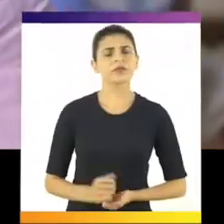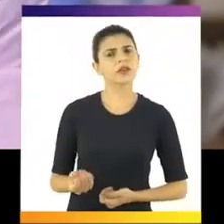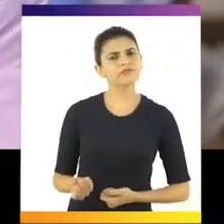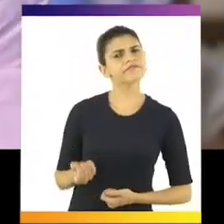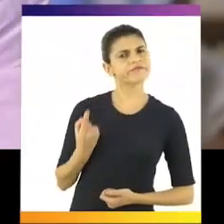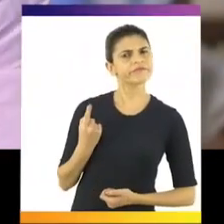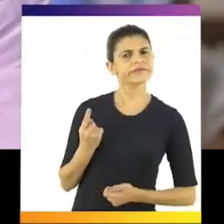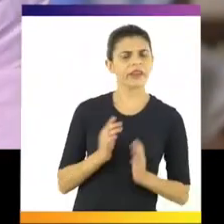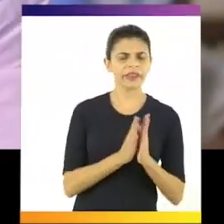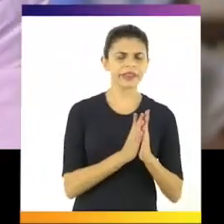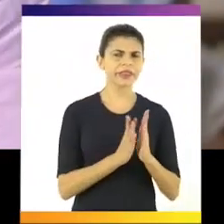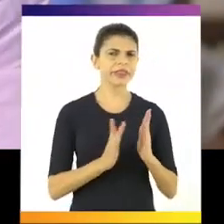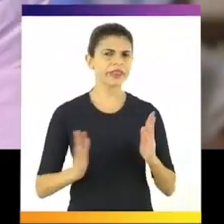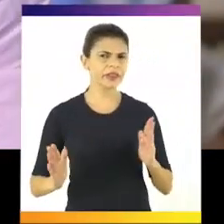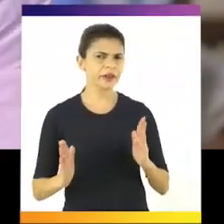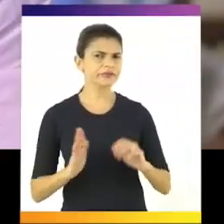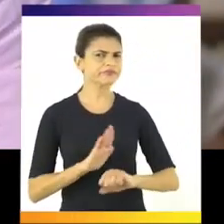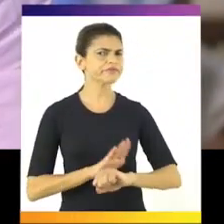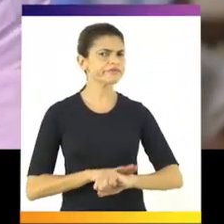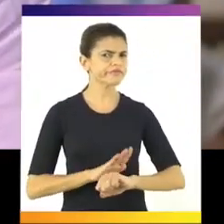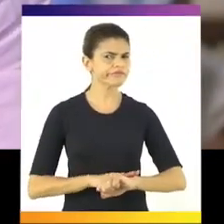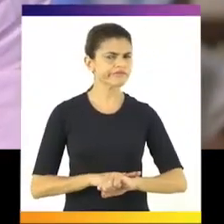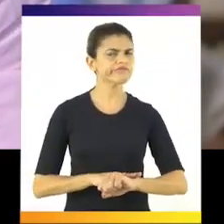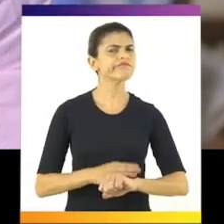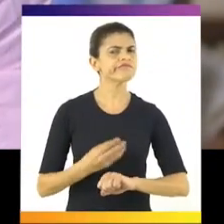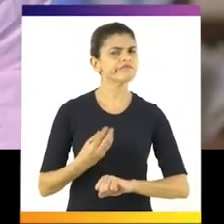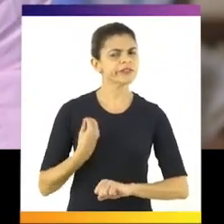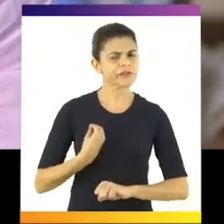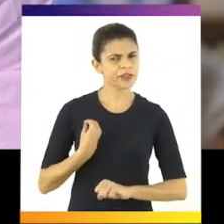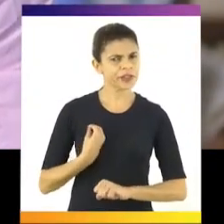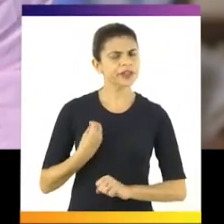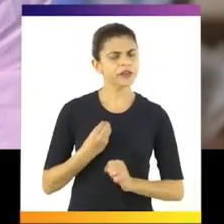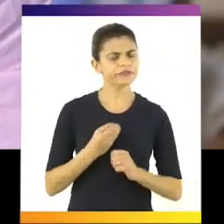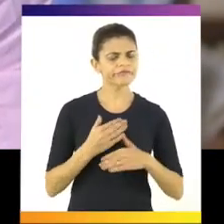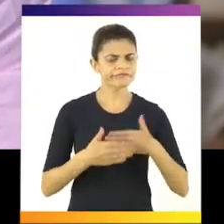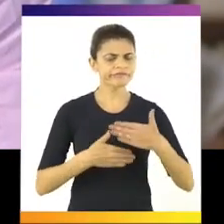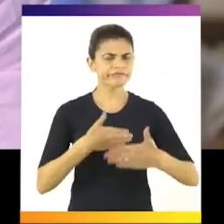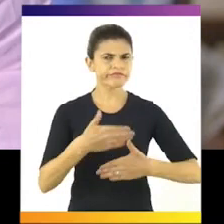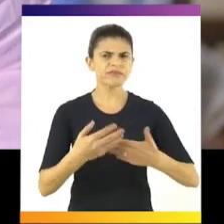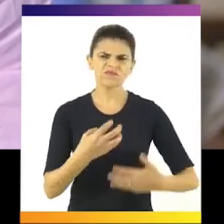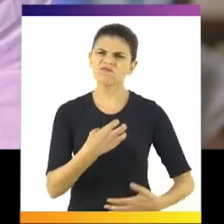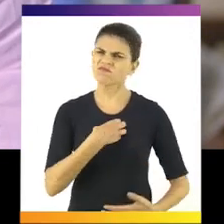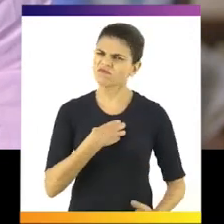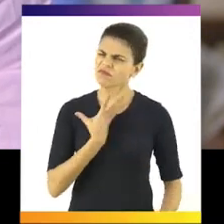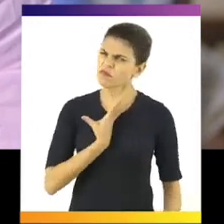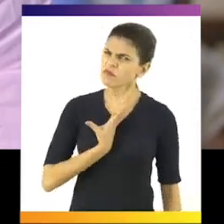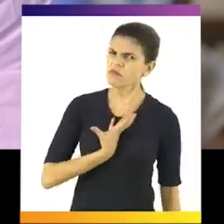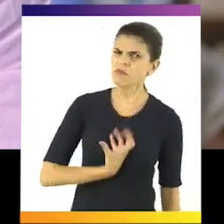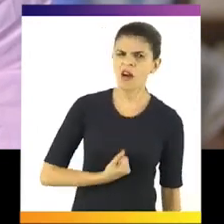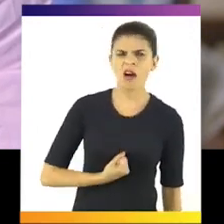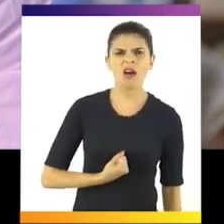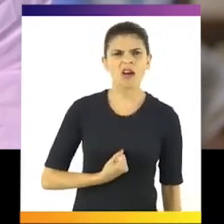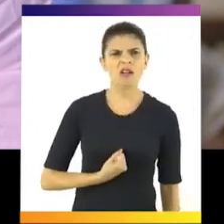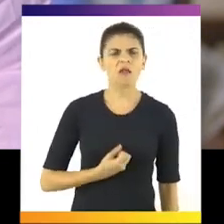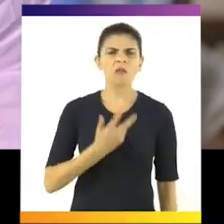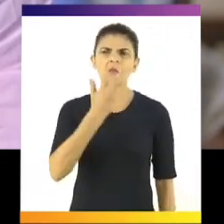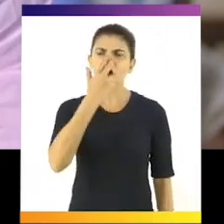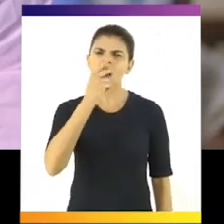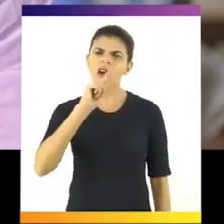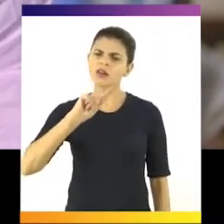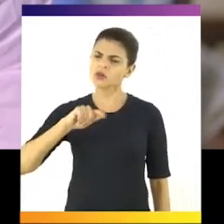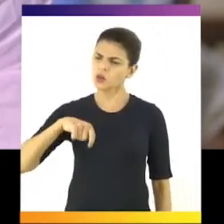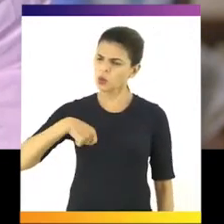Dizer curioso que durante um tempo na minha vida isso me magoou. Durante um tempo na minha vida, isso era,